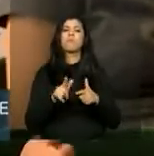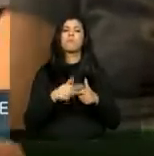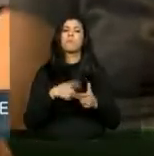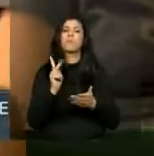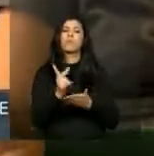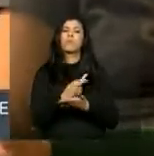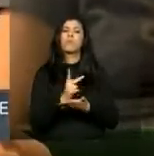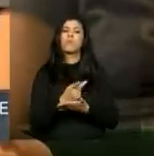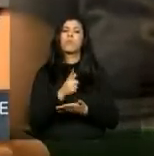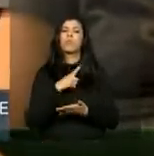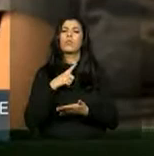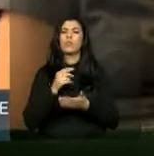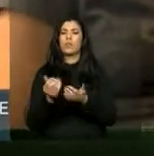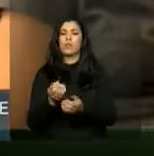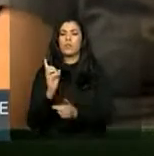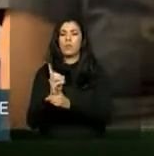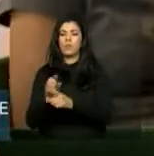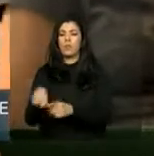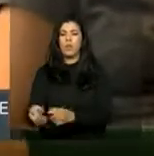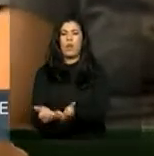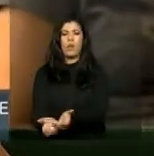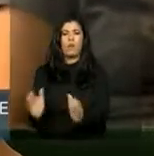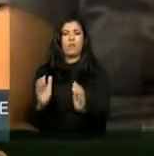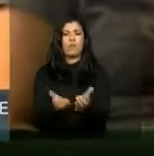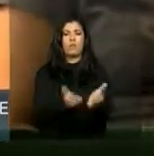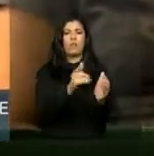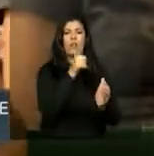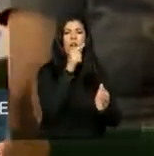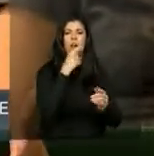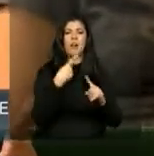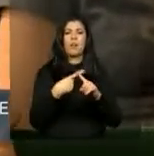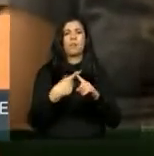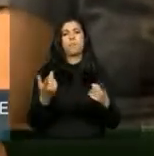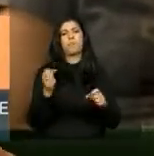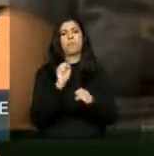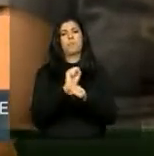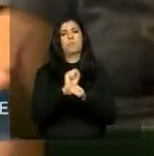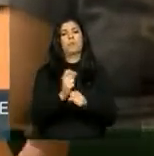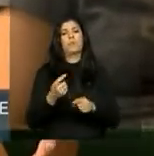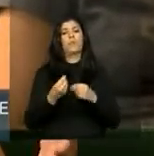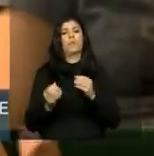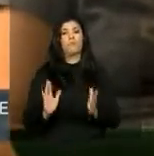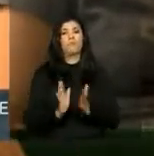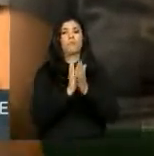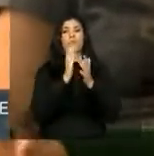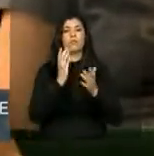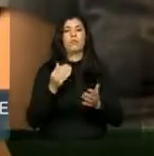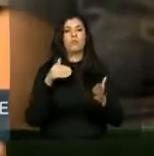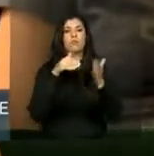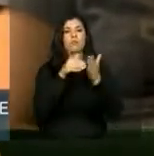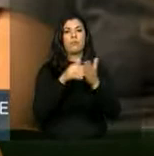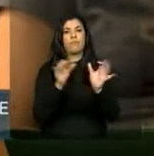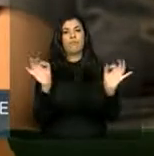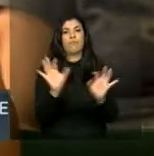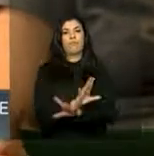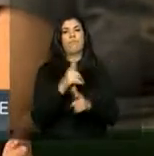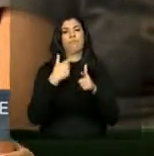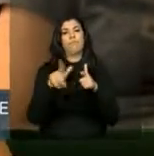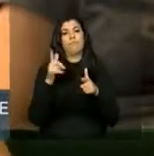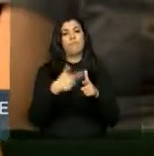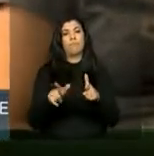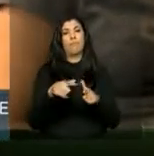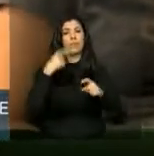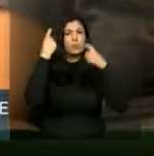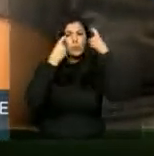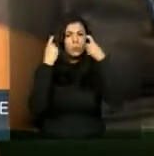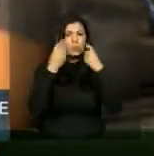agora encontraram bolsões de água o que que você não tem a dizer sobre isso e como isso vai impactar agora a finalização da obra e se